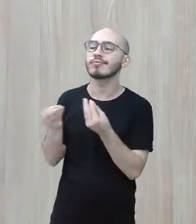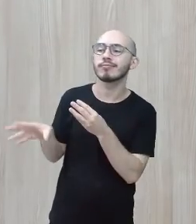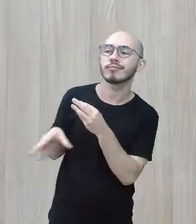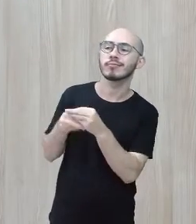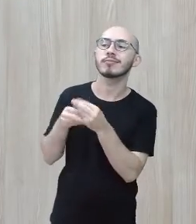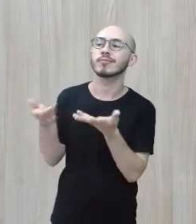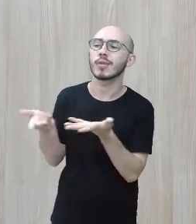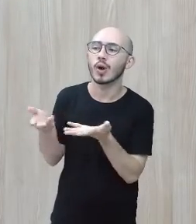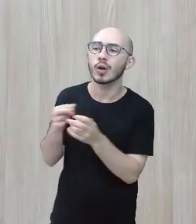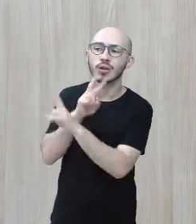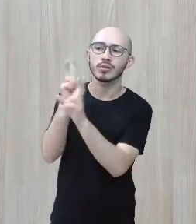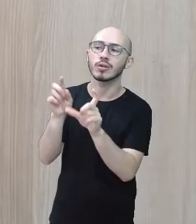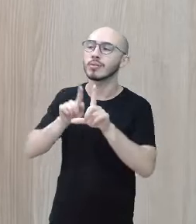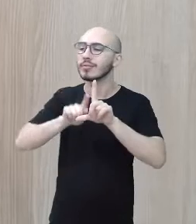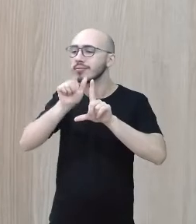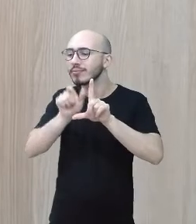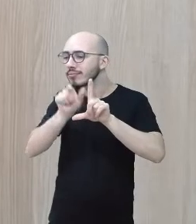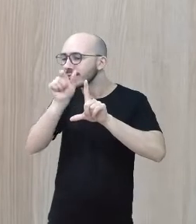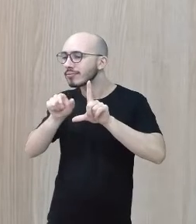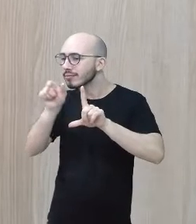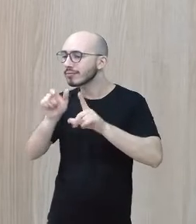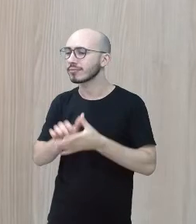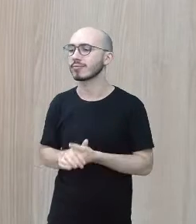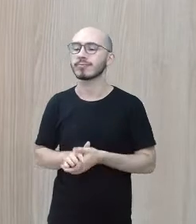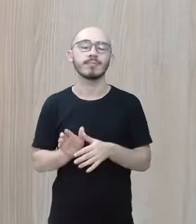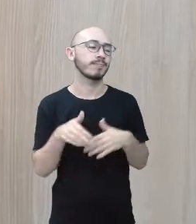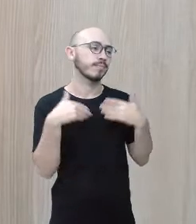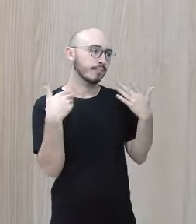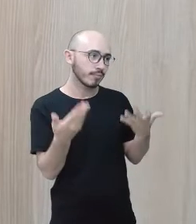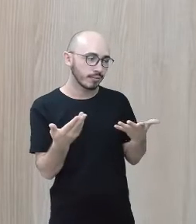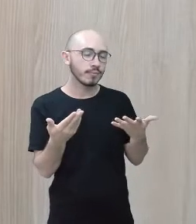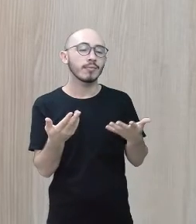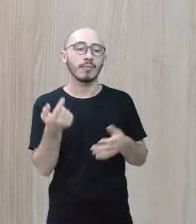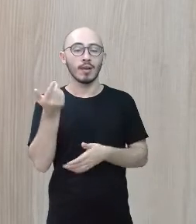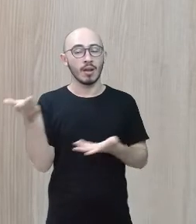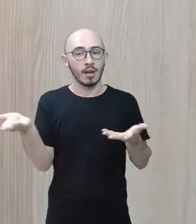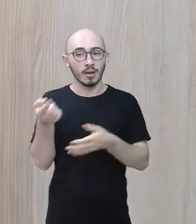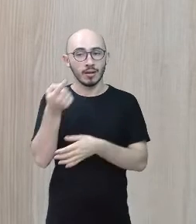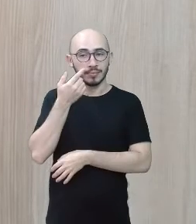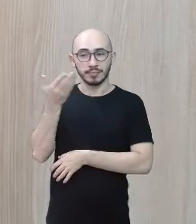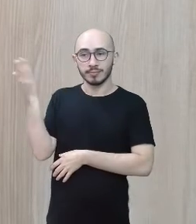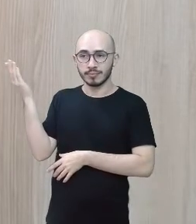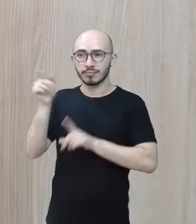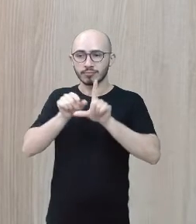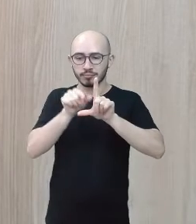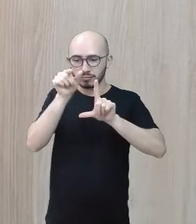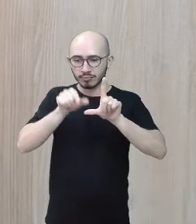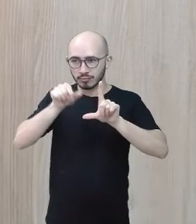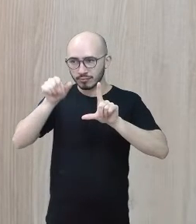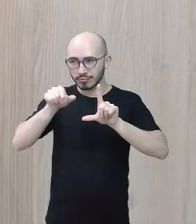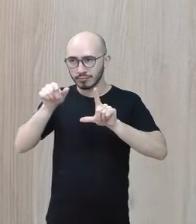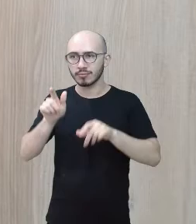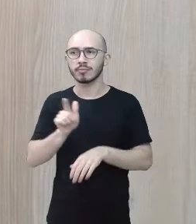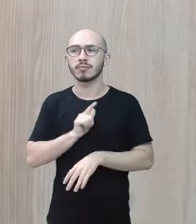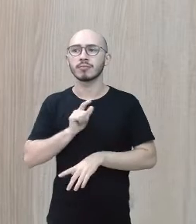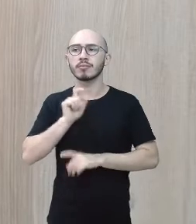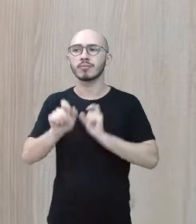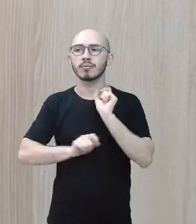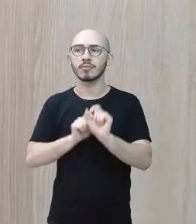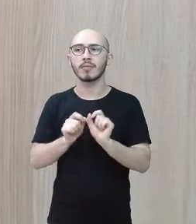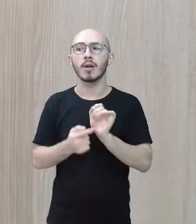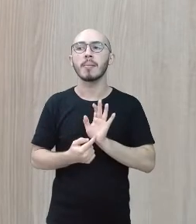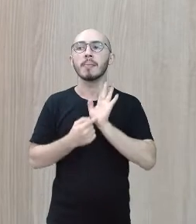nesse momento dos gráficos? Bom, essa parte aí dos gráficos, como eu falei anteriormente, né, nos dá